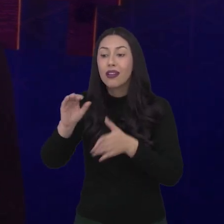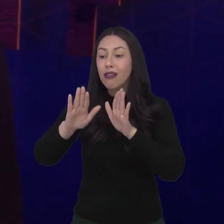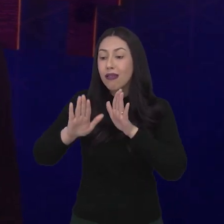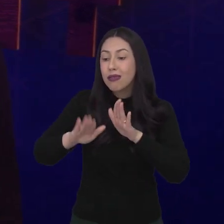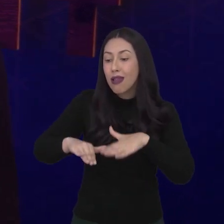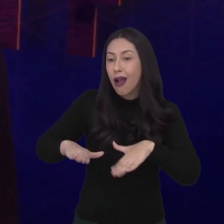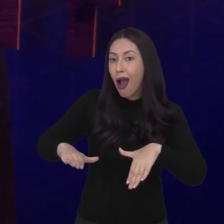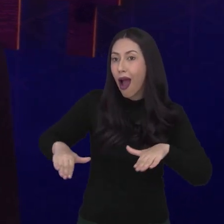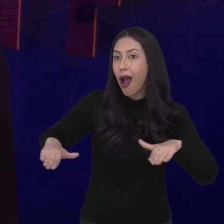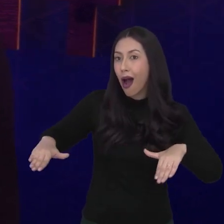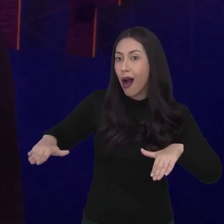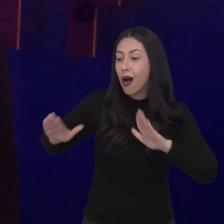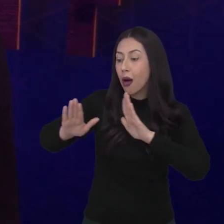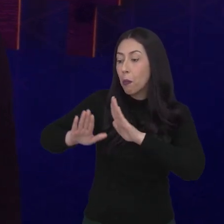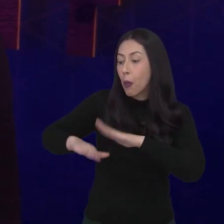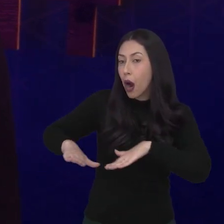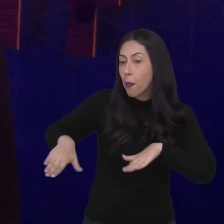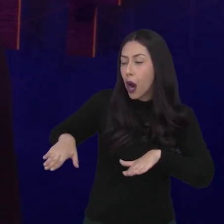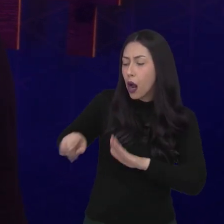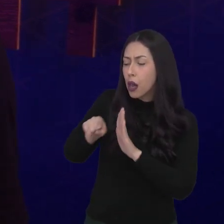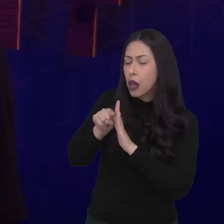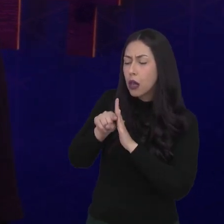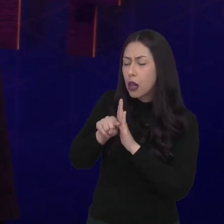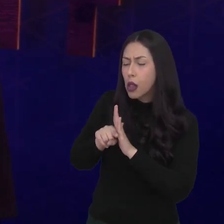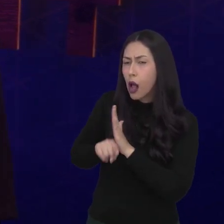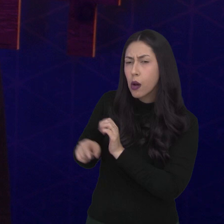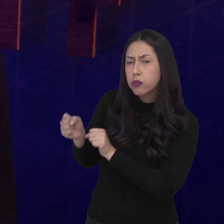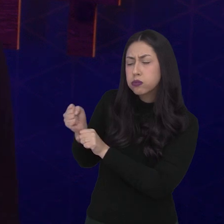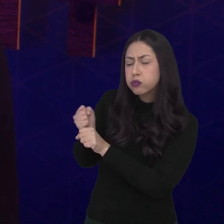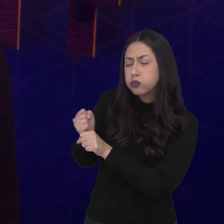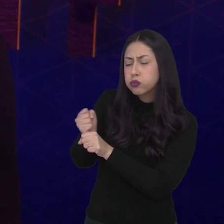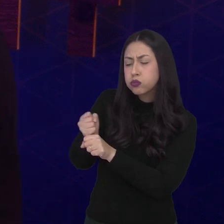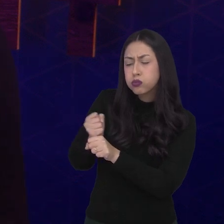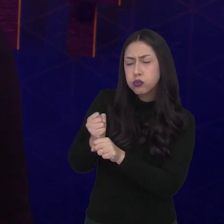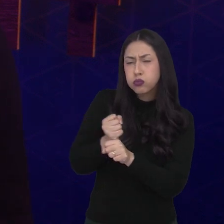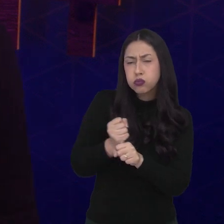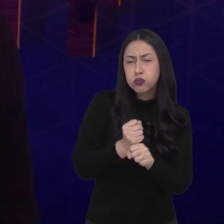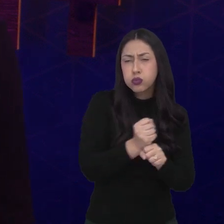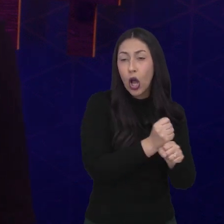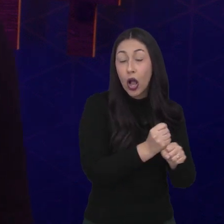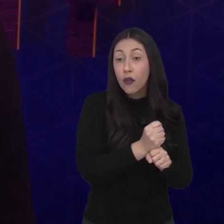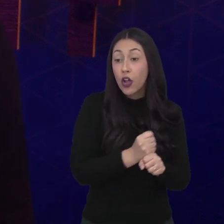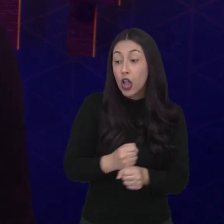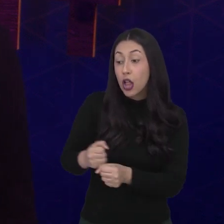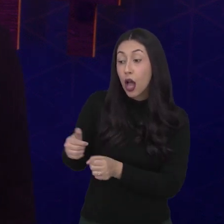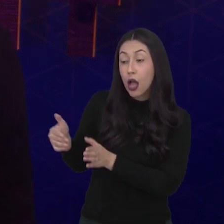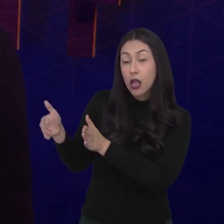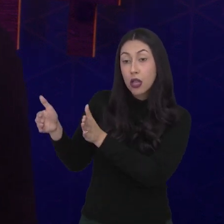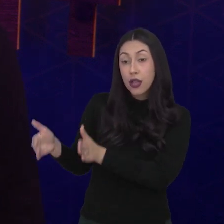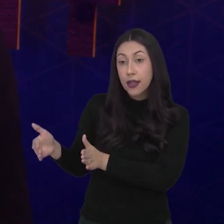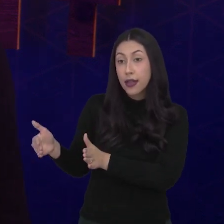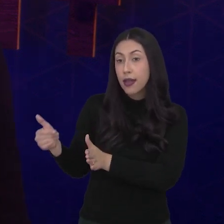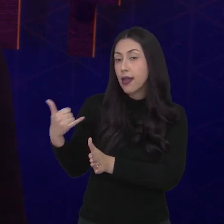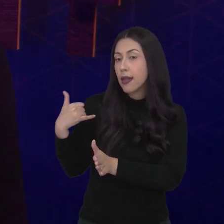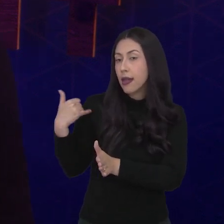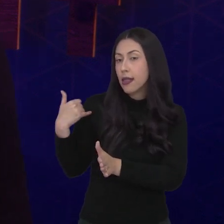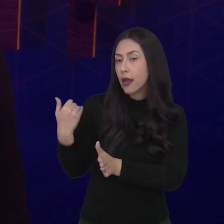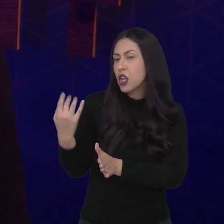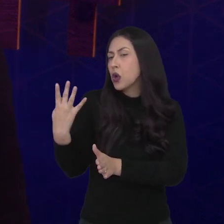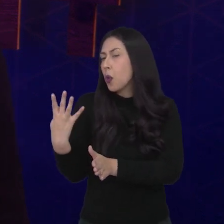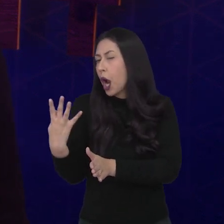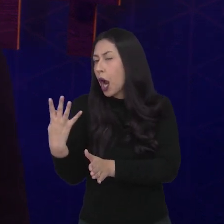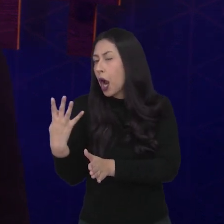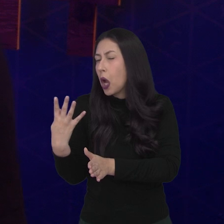Eles estudaram 1.600 crianças ao longo de muitos anos. Quando começou o estudo, as crianças tinham entre